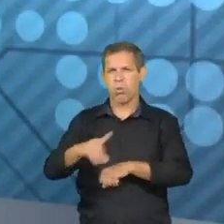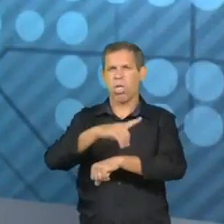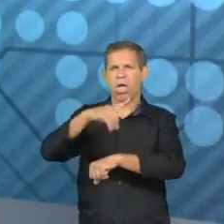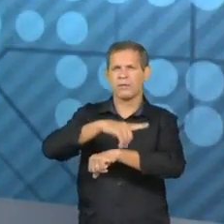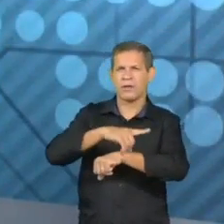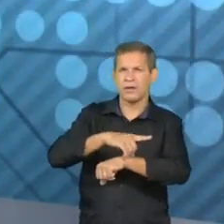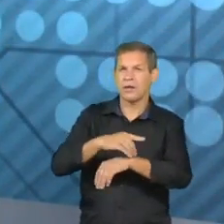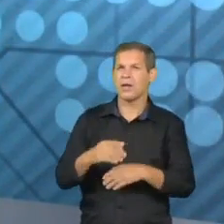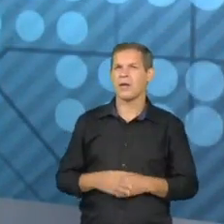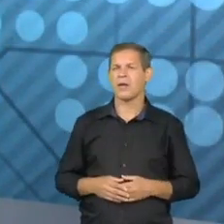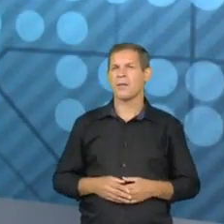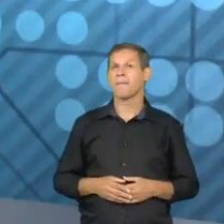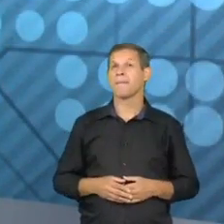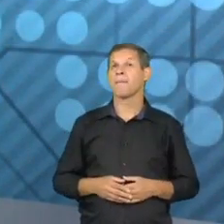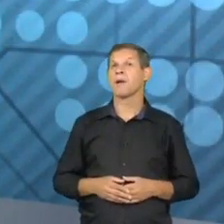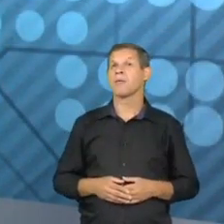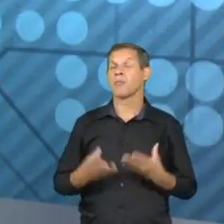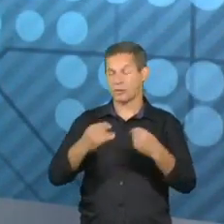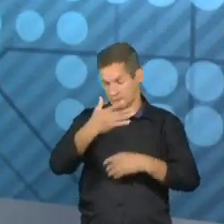mais,